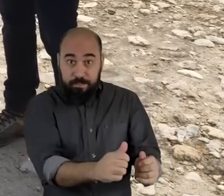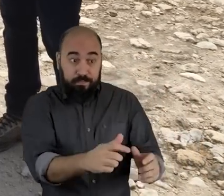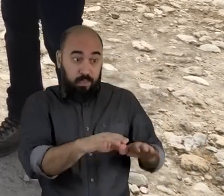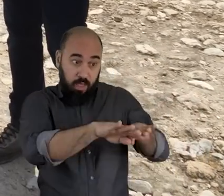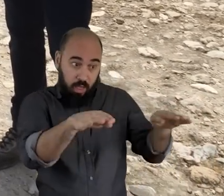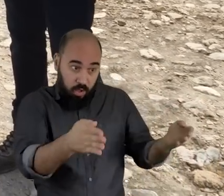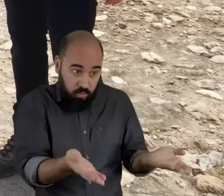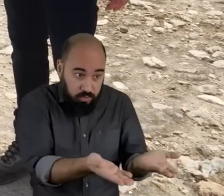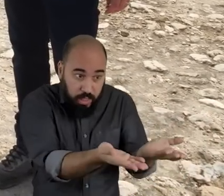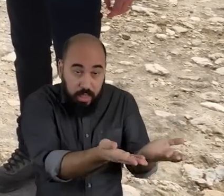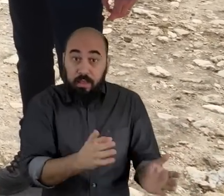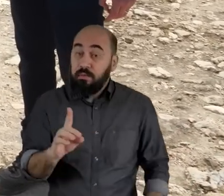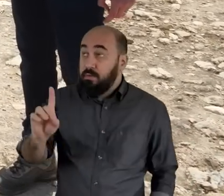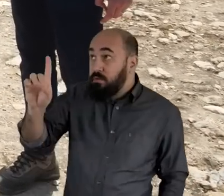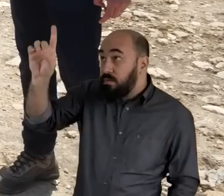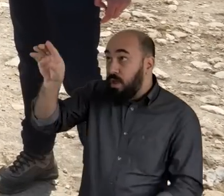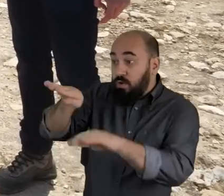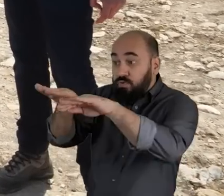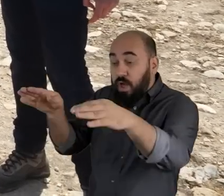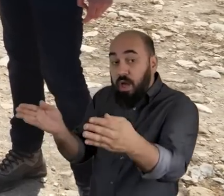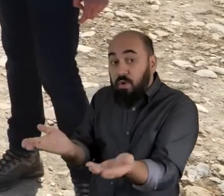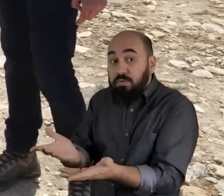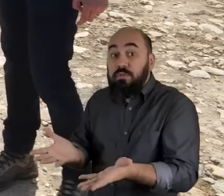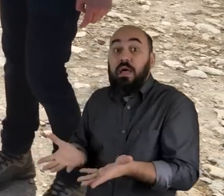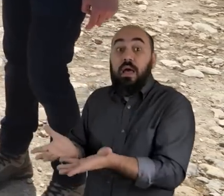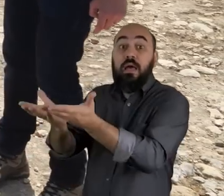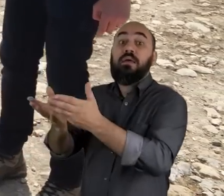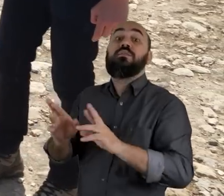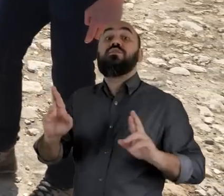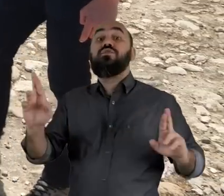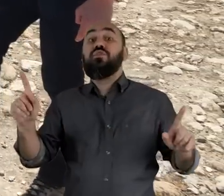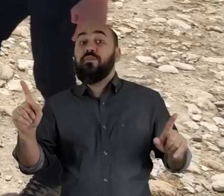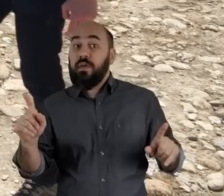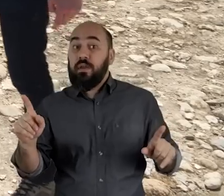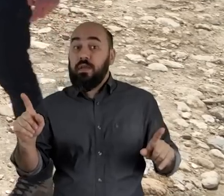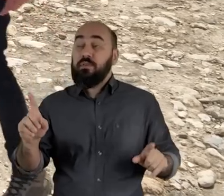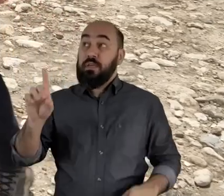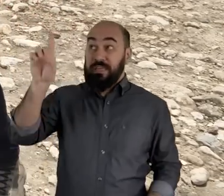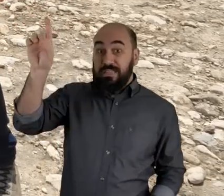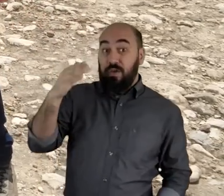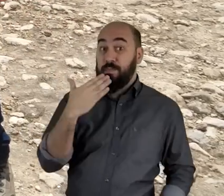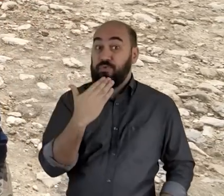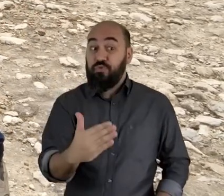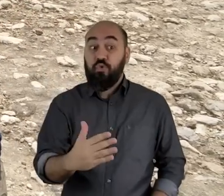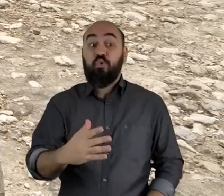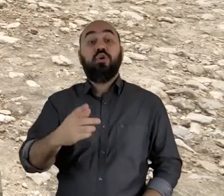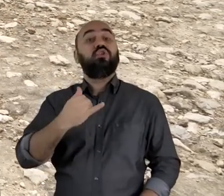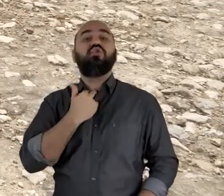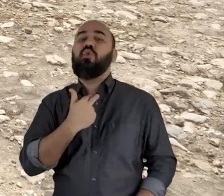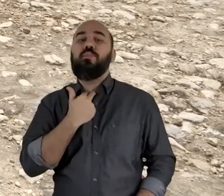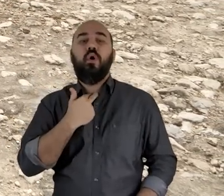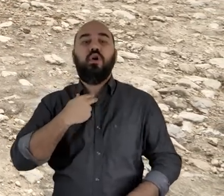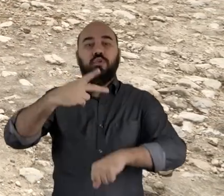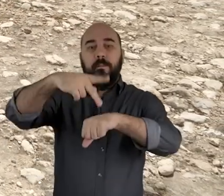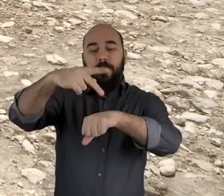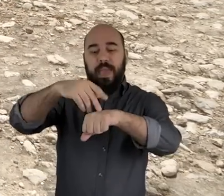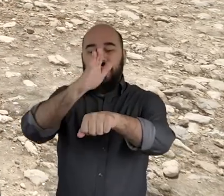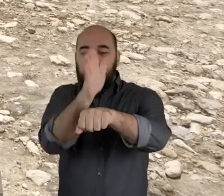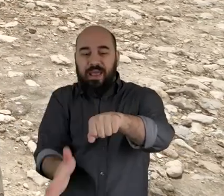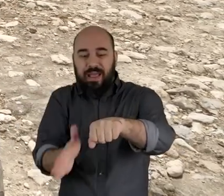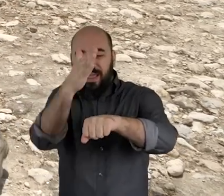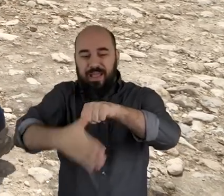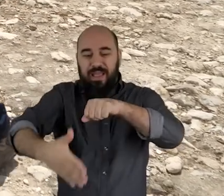dos altares israelitas que Deus mandou construir. Deus falou para os hebreus que quando fizessem altares, não fizessem de pedras lavradas. O